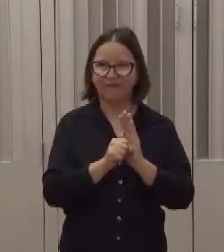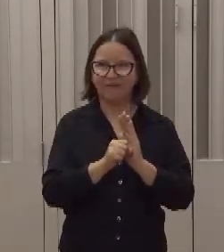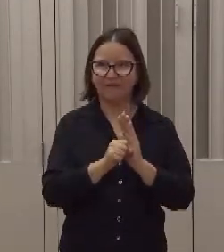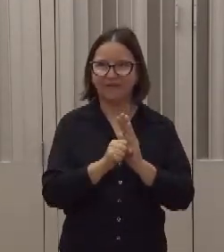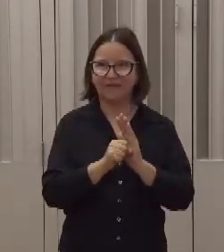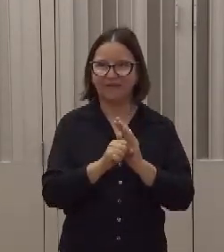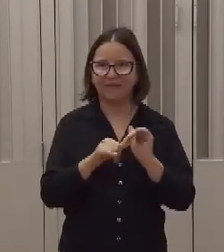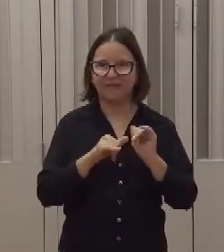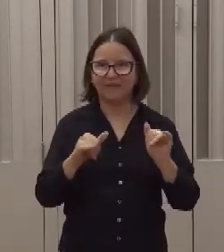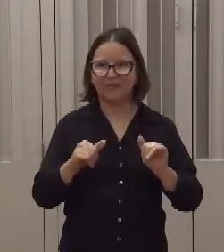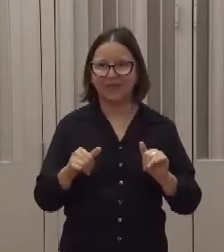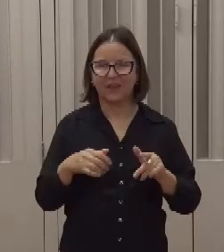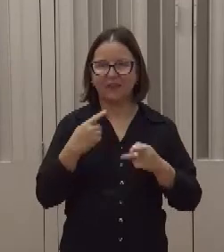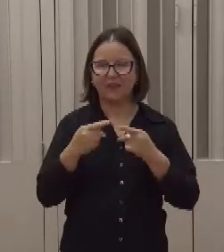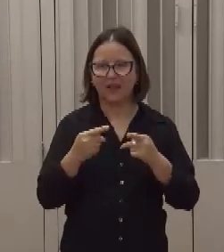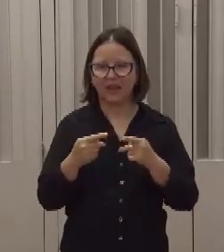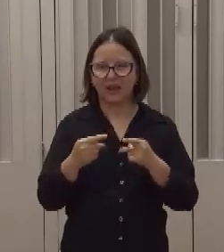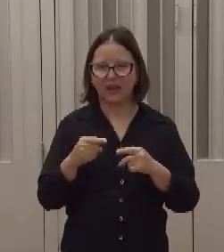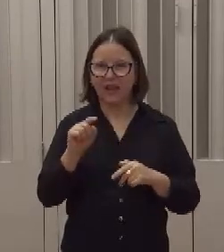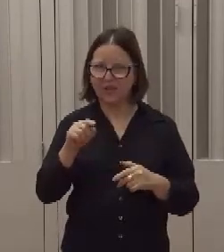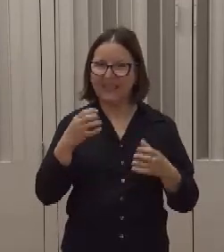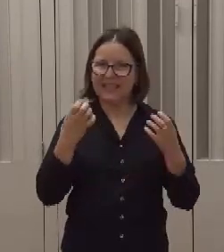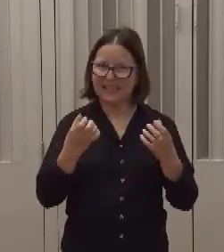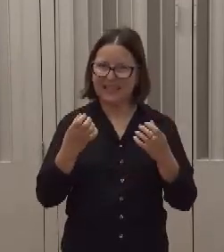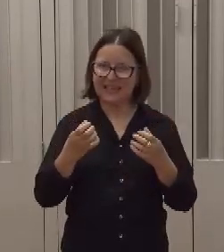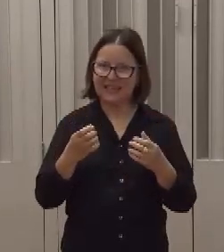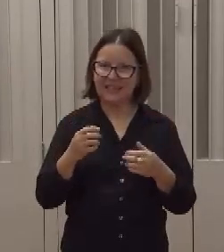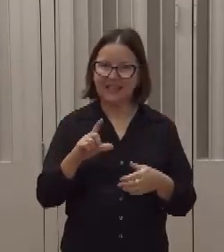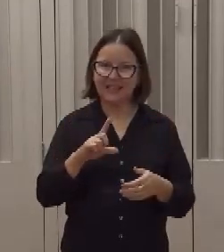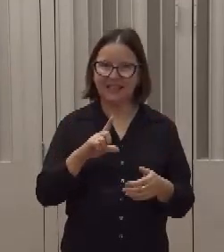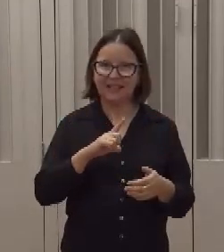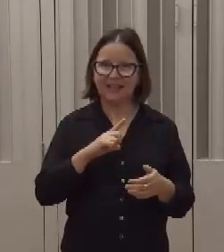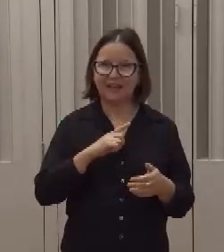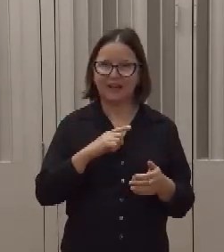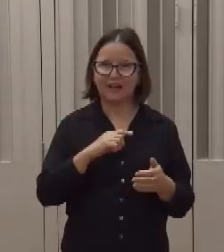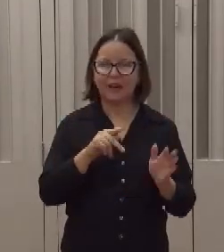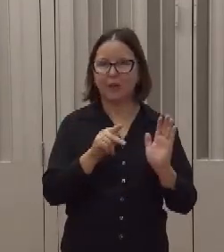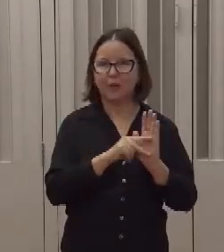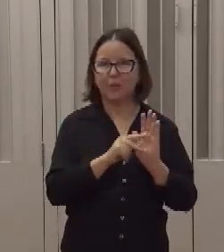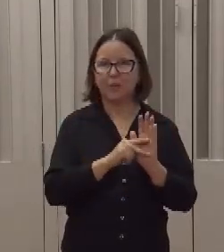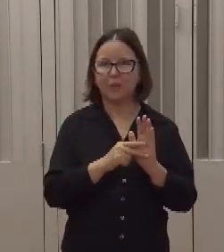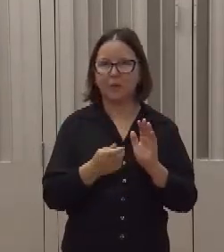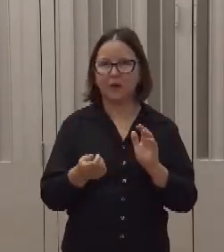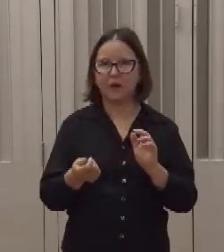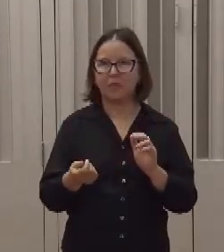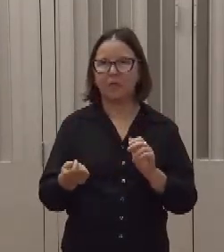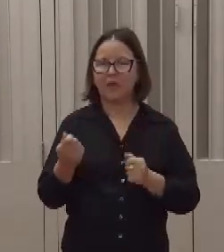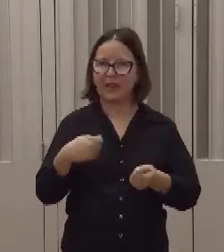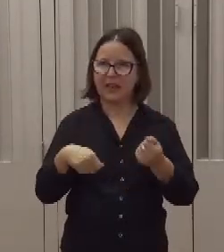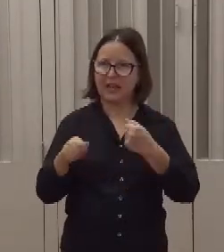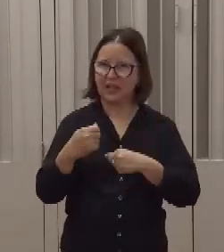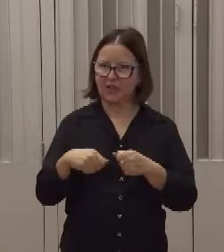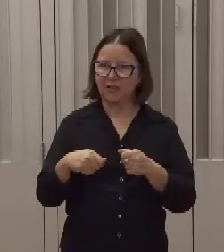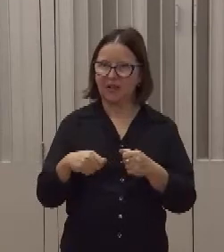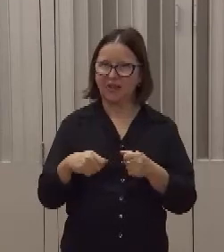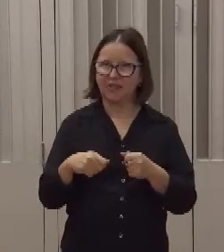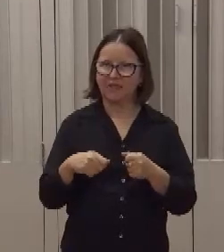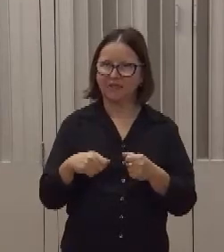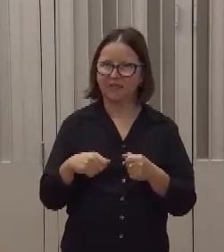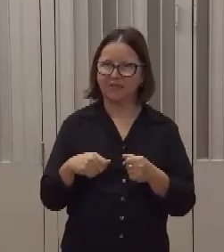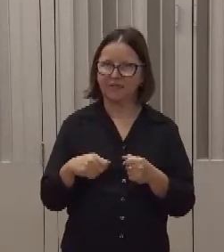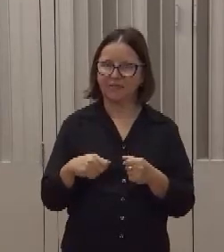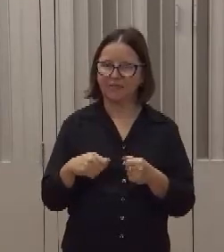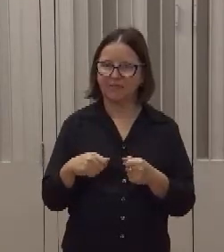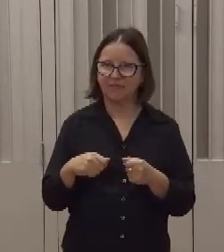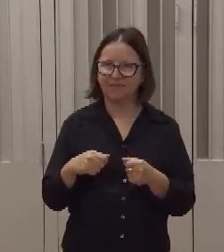seu negócio de religião de Jesus Cristo? Você pode ter, vai para o seu cantinho e deixa os assuntos de gente grande com a